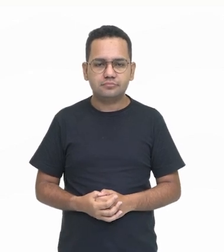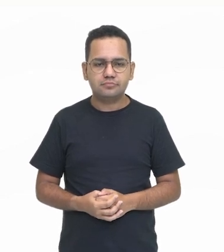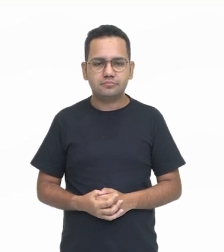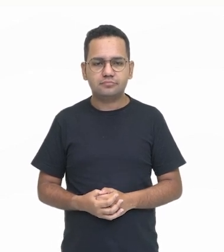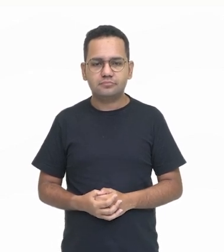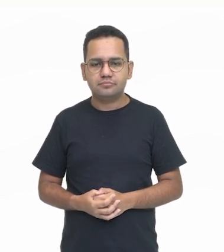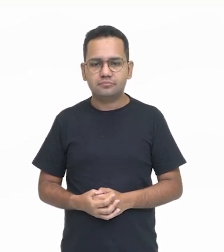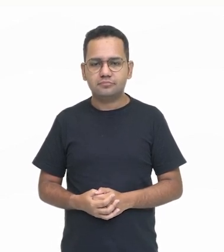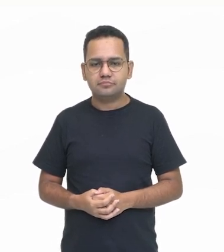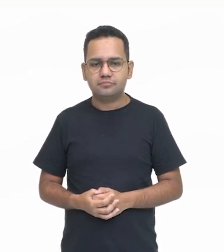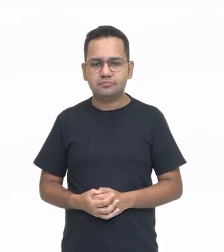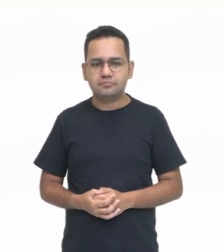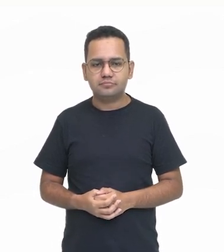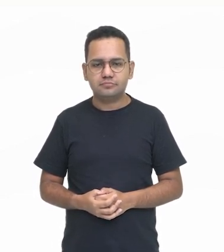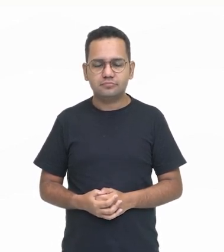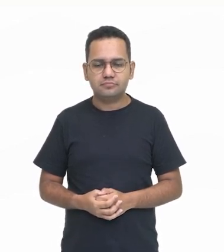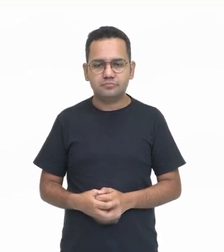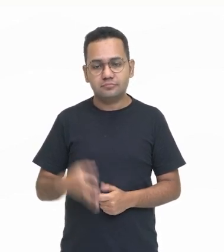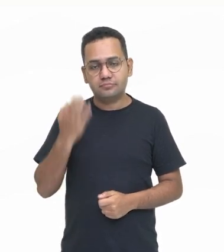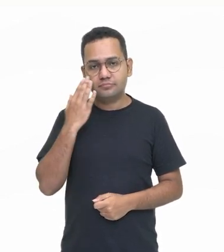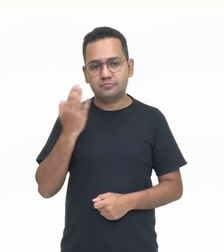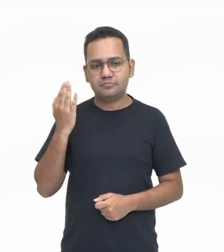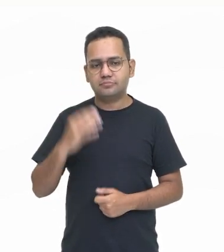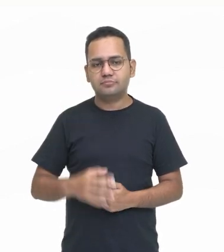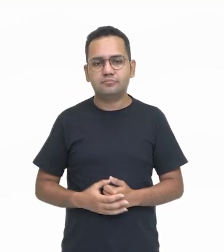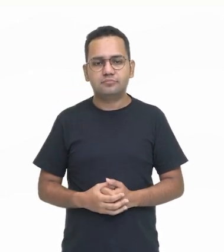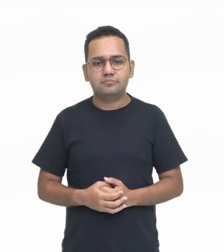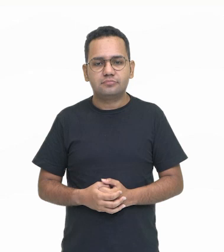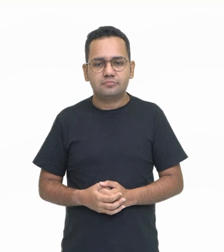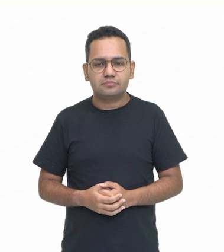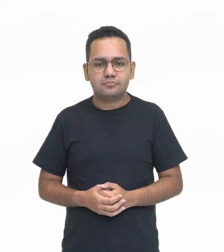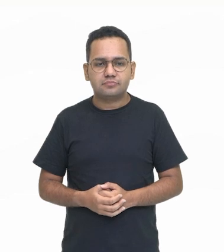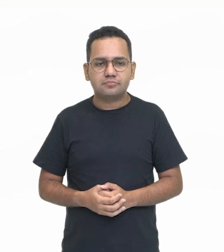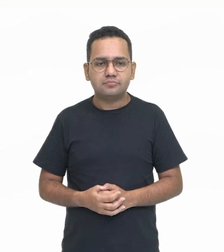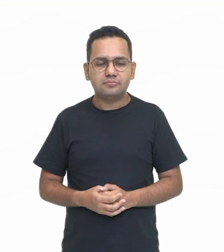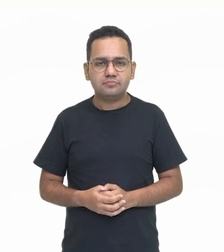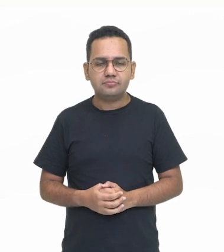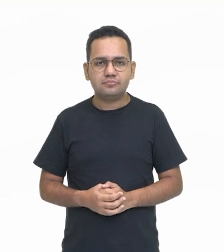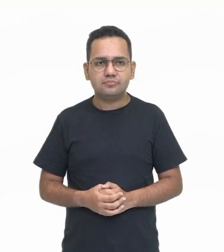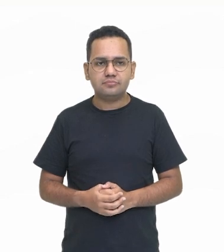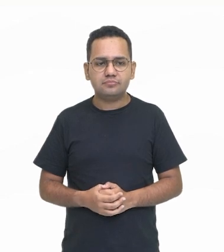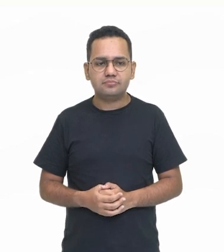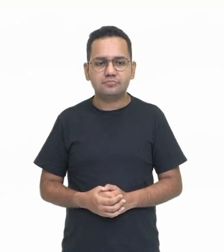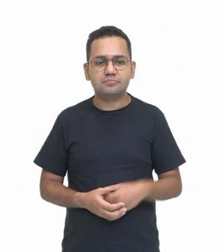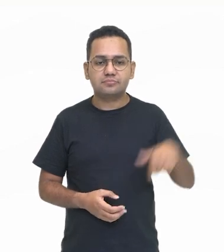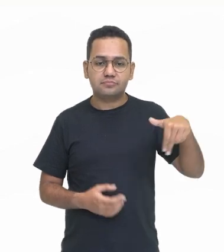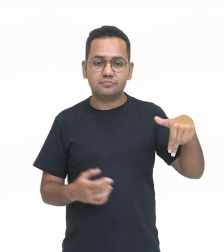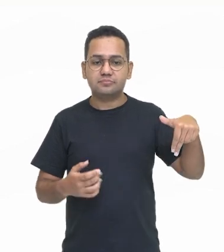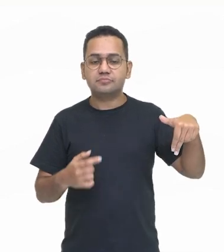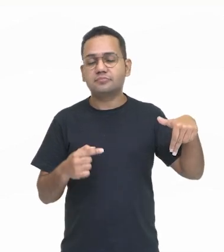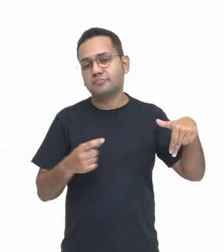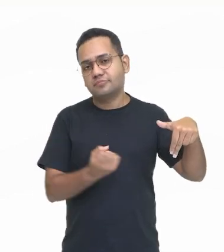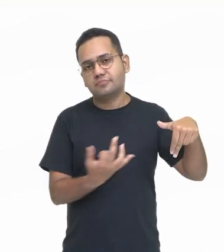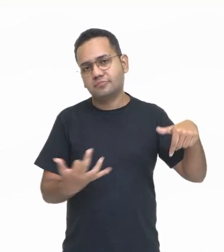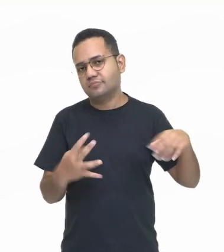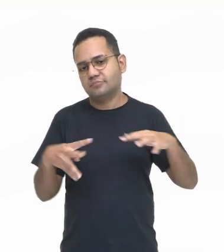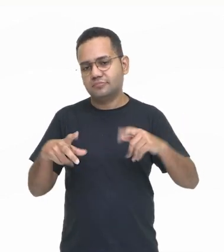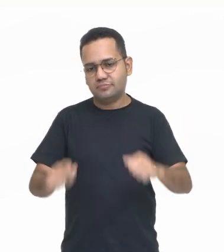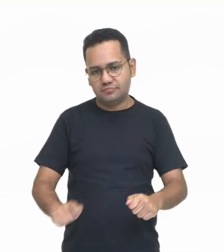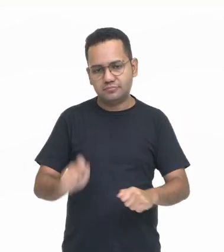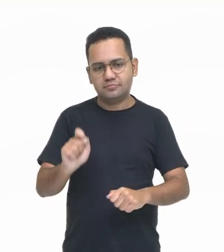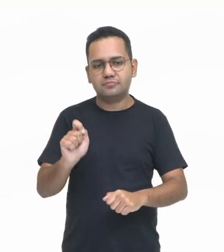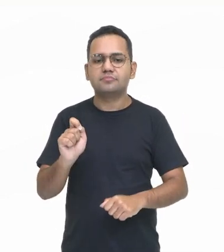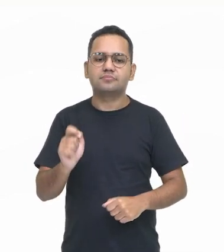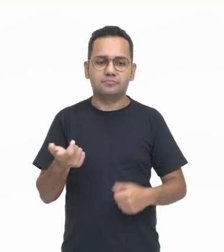fatorial, dividido por p fatorial, n menos p fatorial, certo? Onde n é a quantidade total de elementos e p é a quantidade